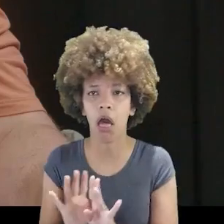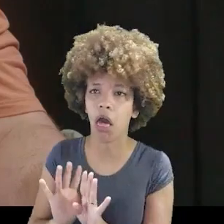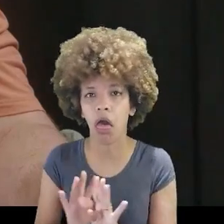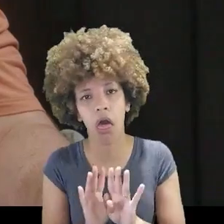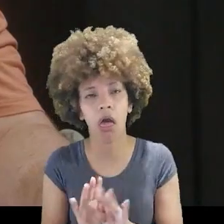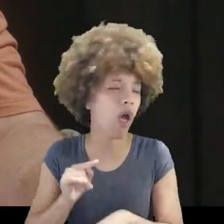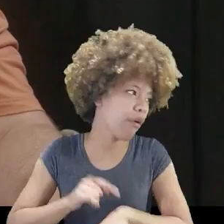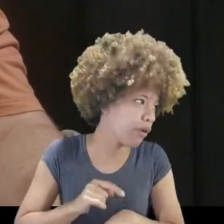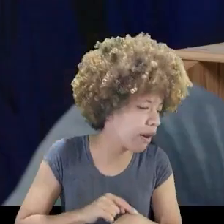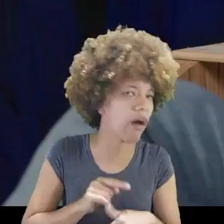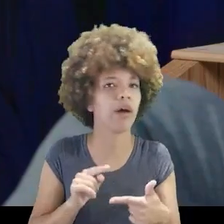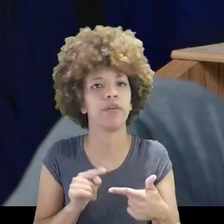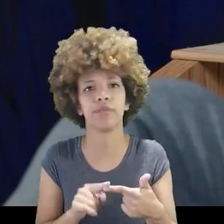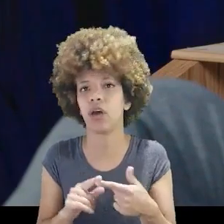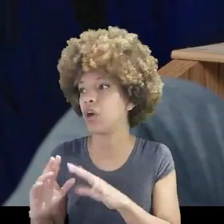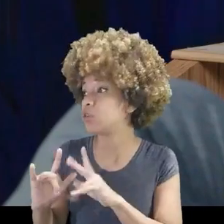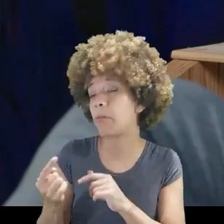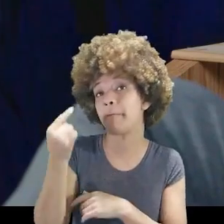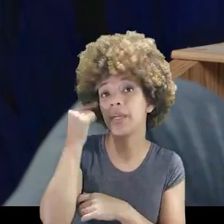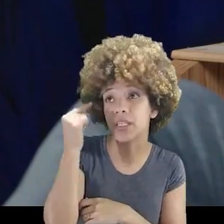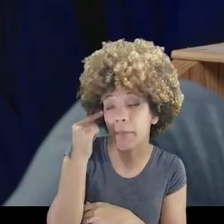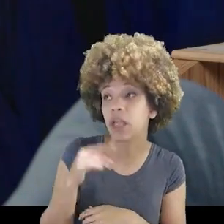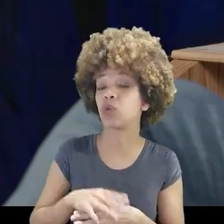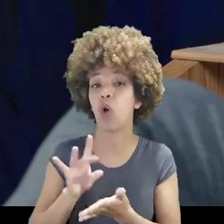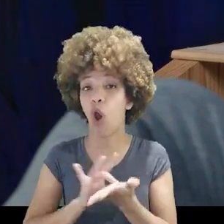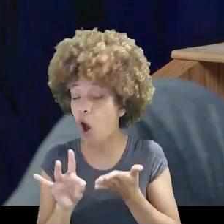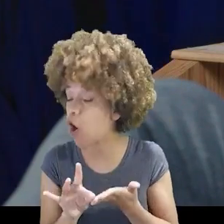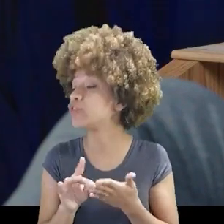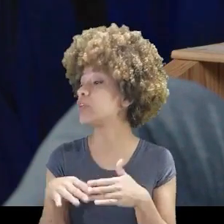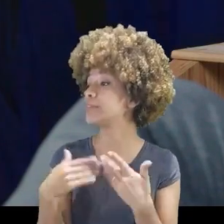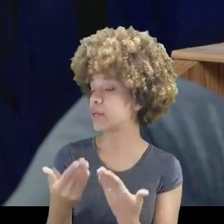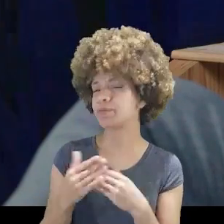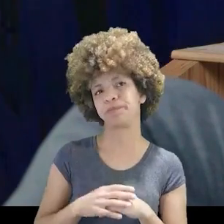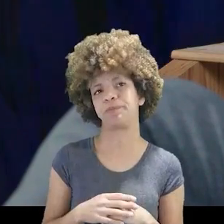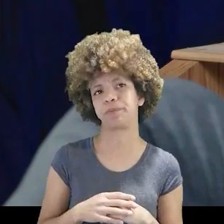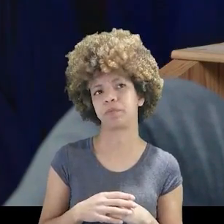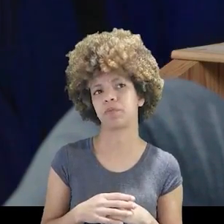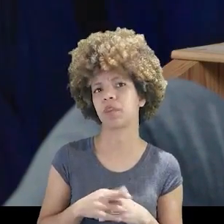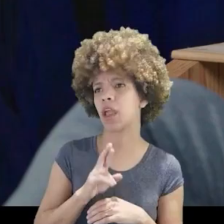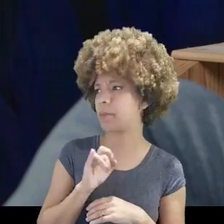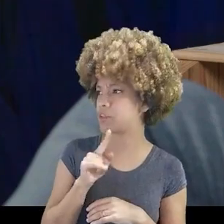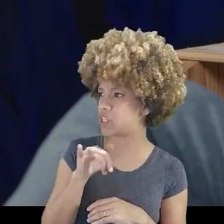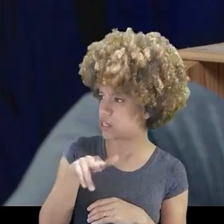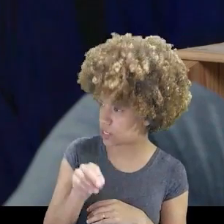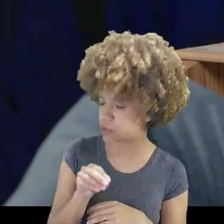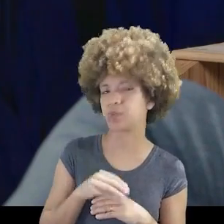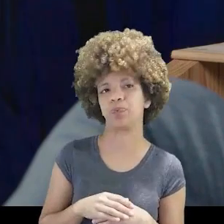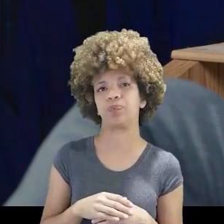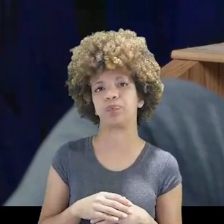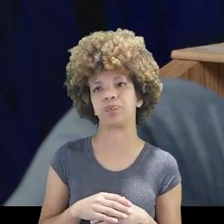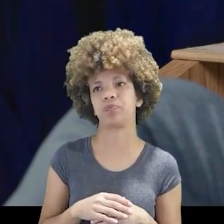meu horário meu amor porque meu negócio pensamento mesmo ódio Então os reptilianos